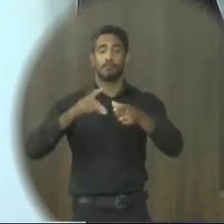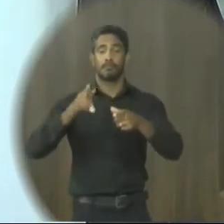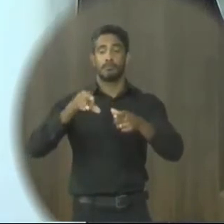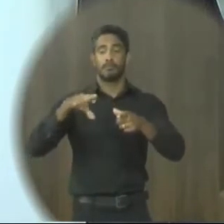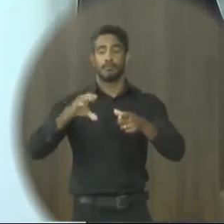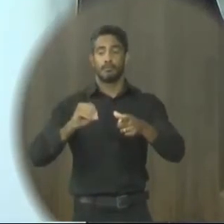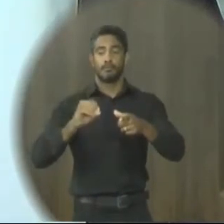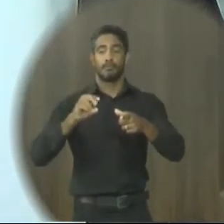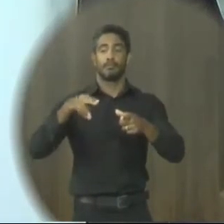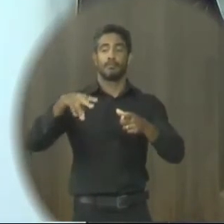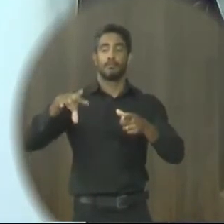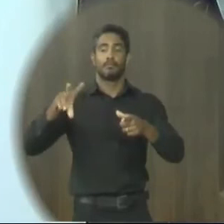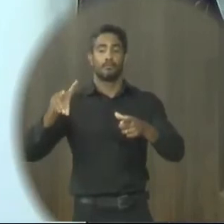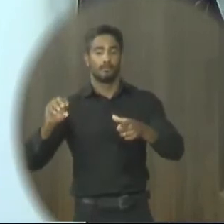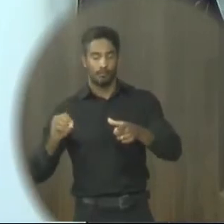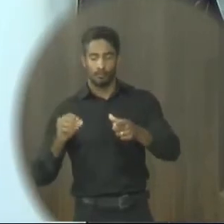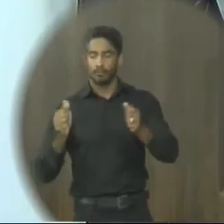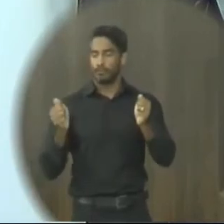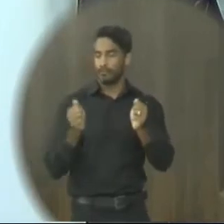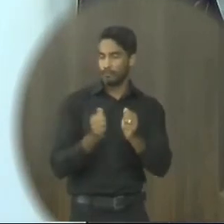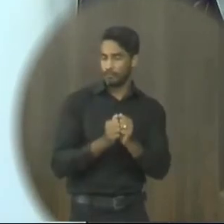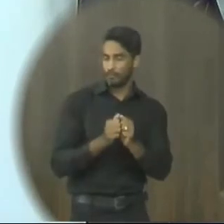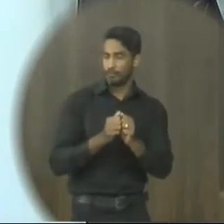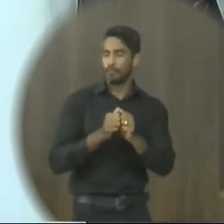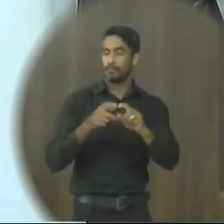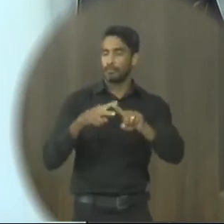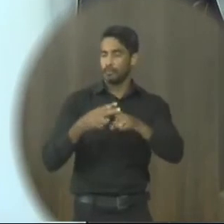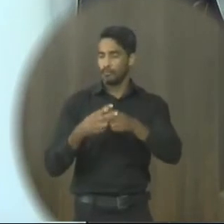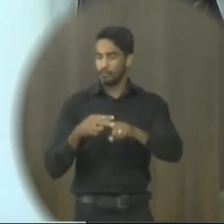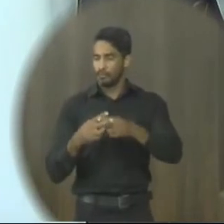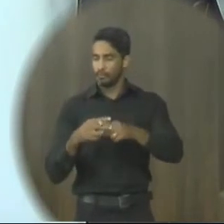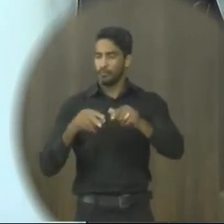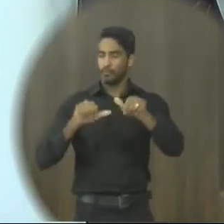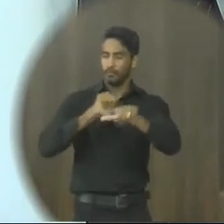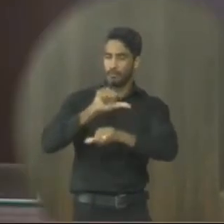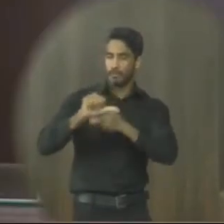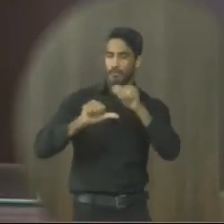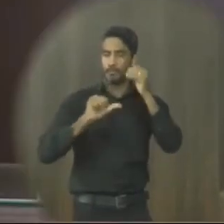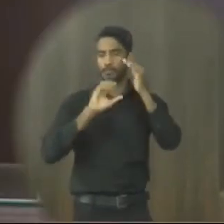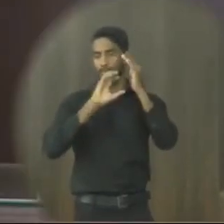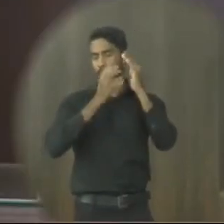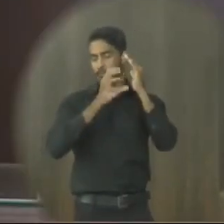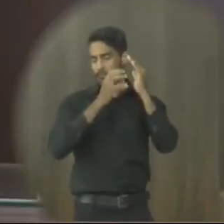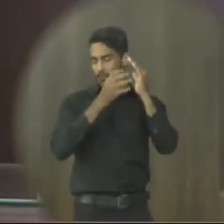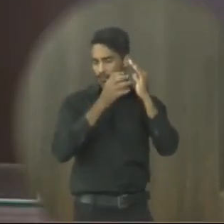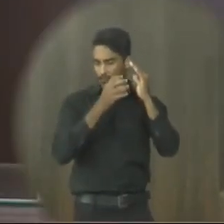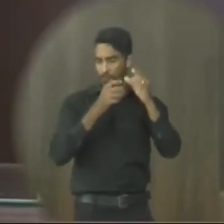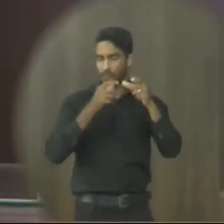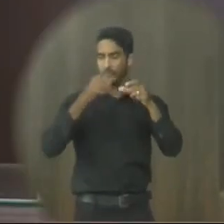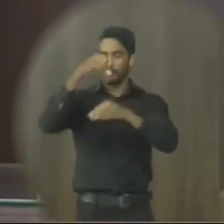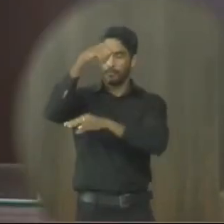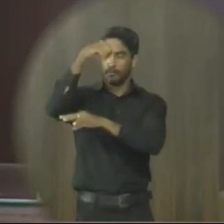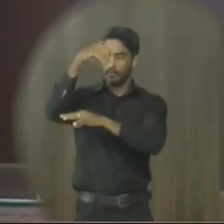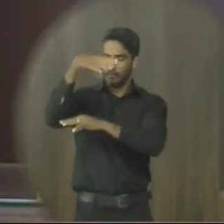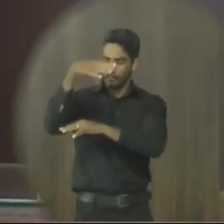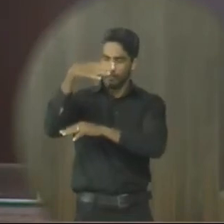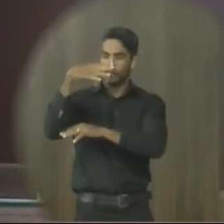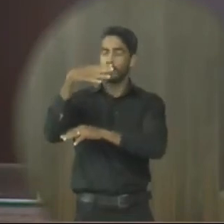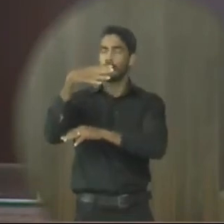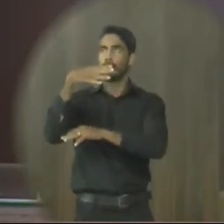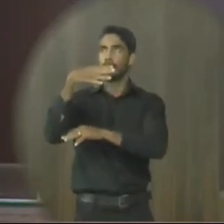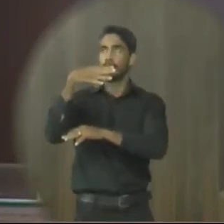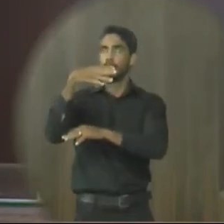intermediasse junto ao seu setor competente da prefeitura a manutenção e a troca de lâmpadas dos postos de iluminação